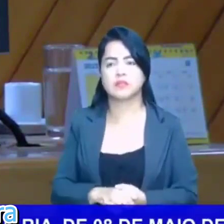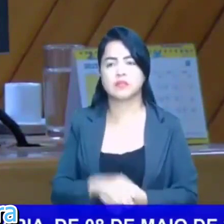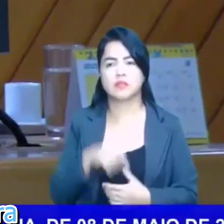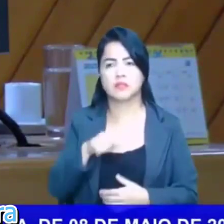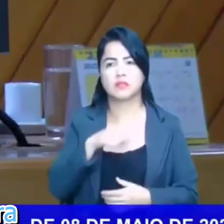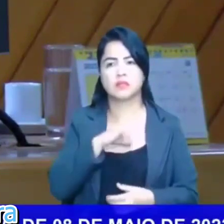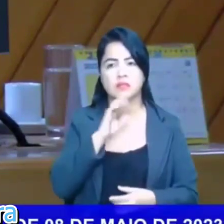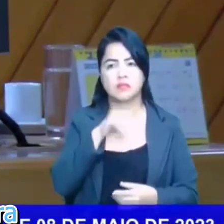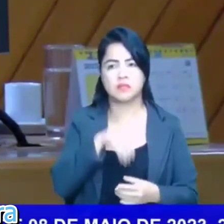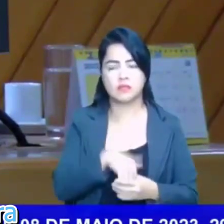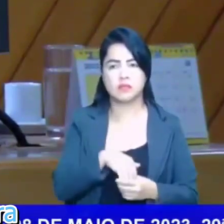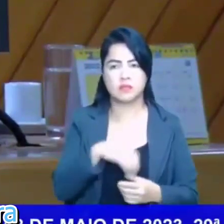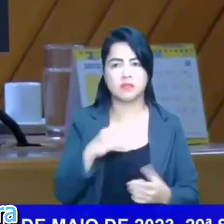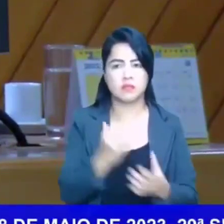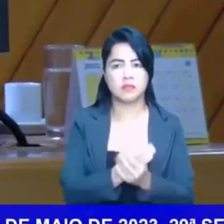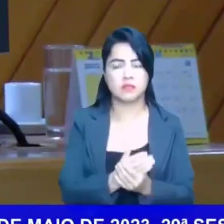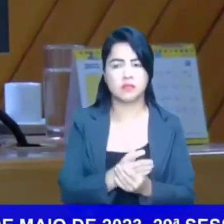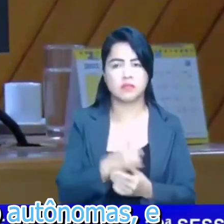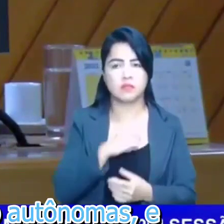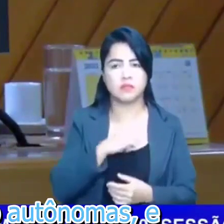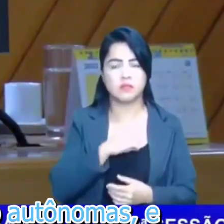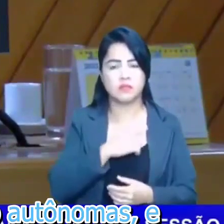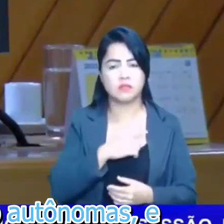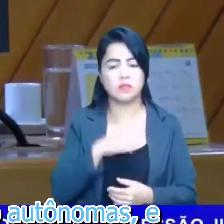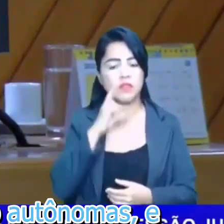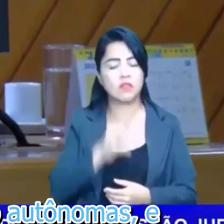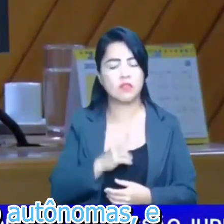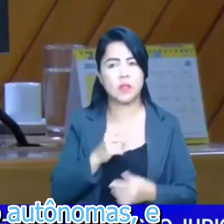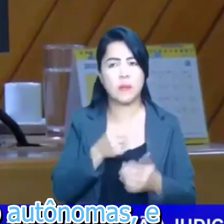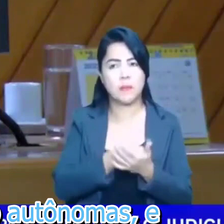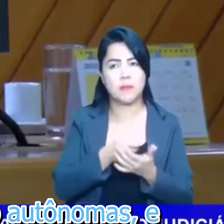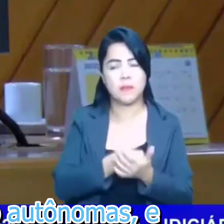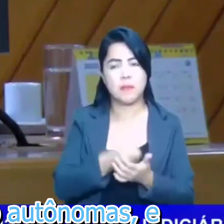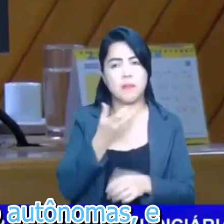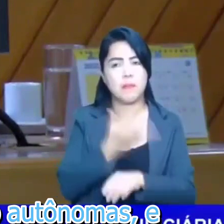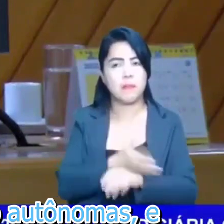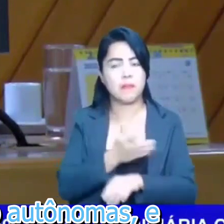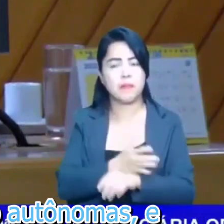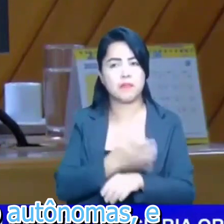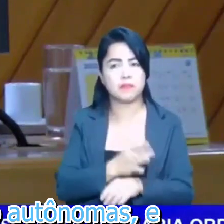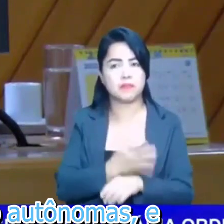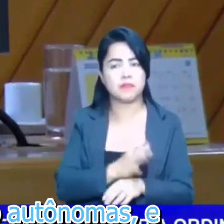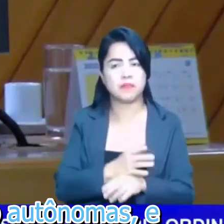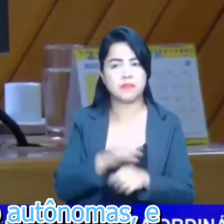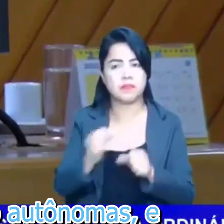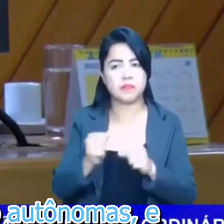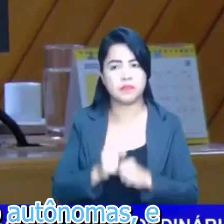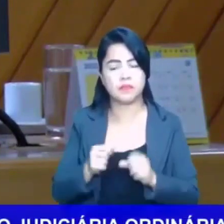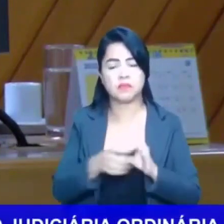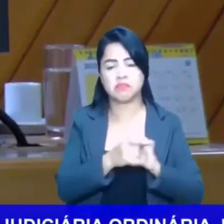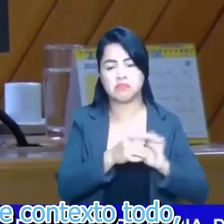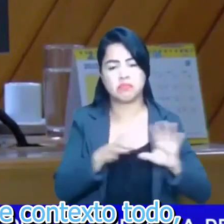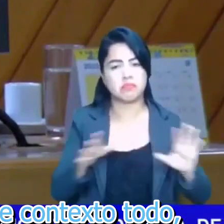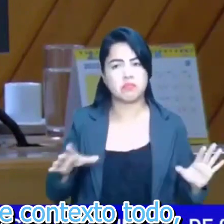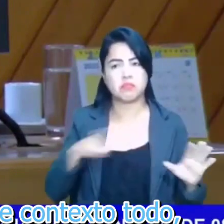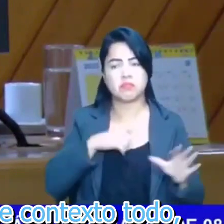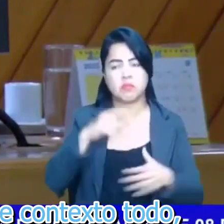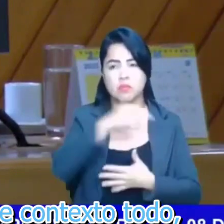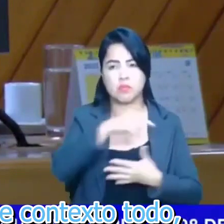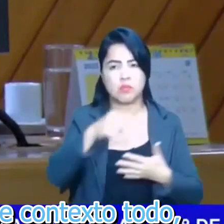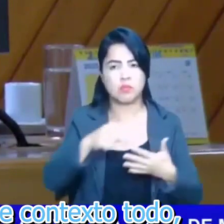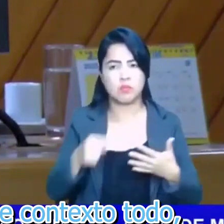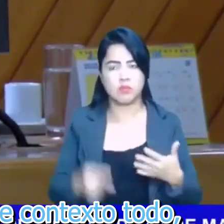julgamento dessa nossa ação se apura a prática de abuso de poder econômico, já que as ações são autônomas e os requisitos